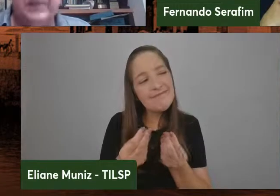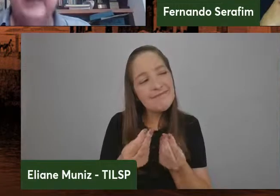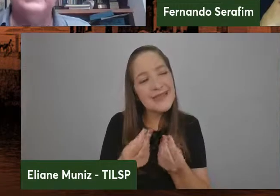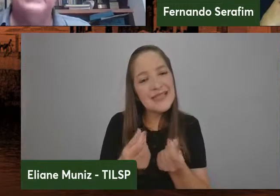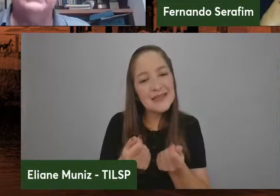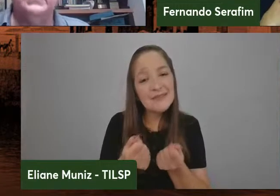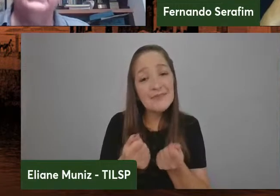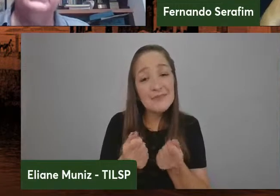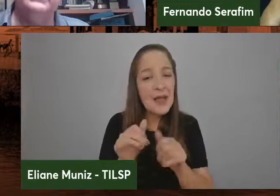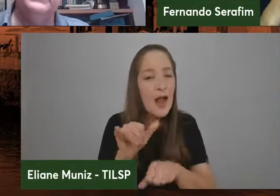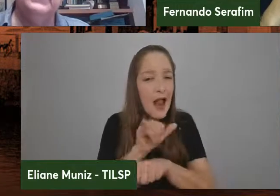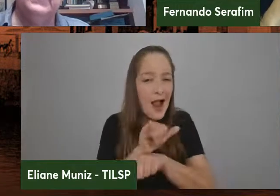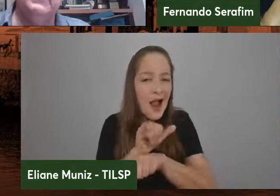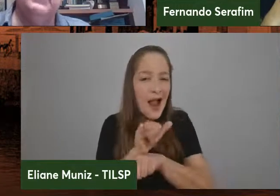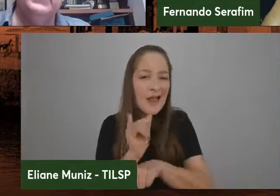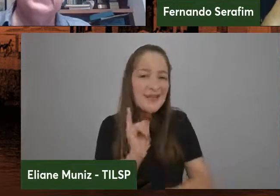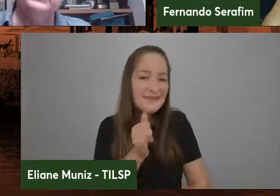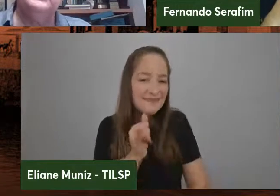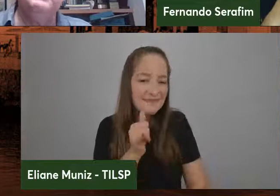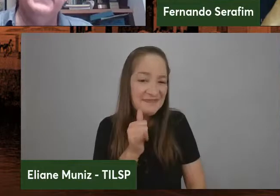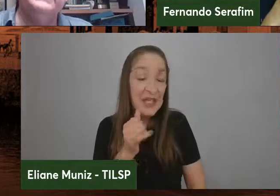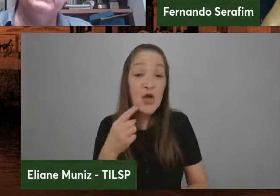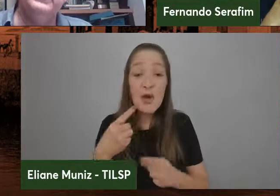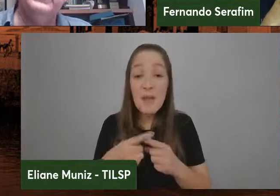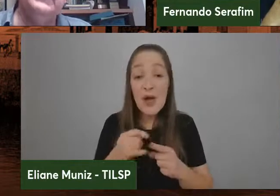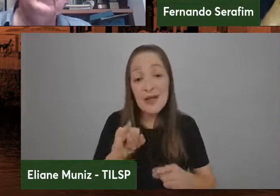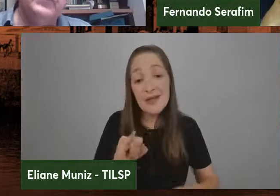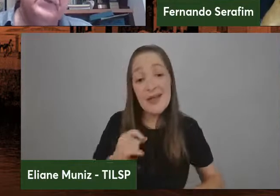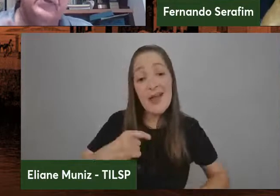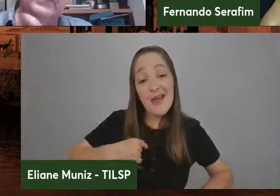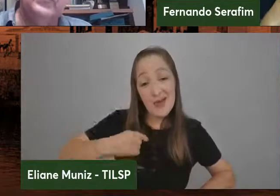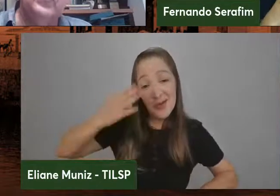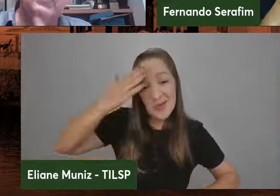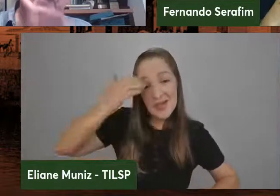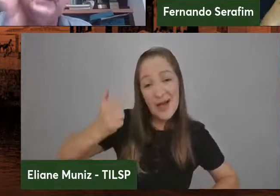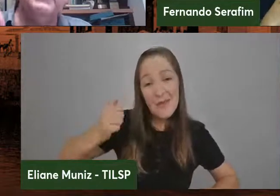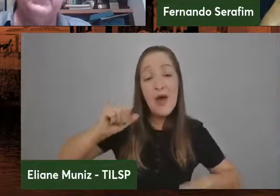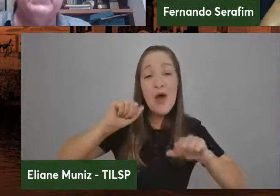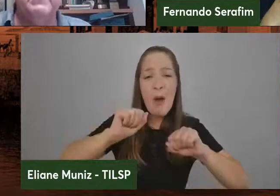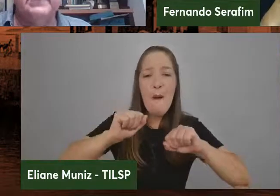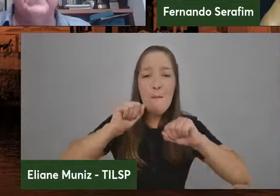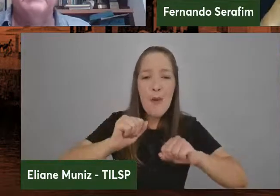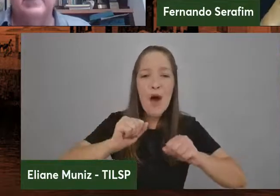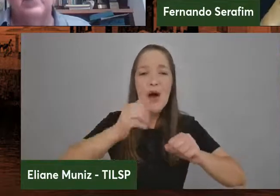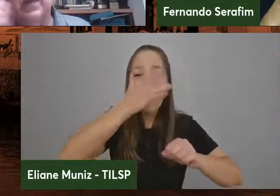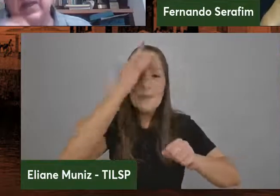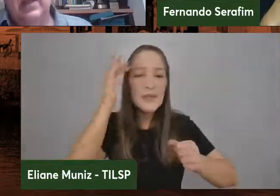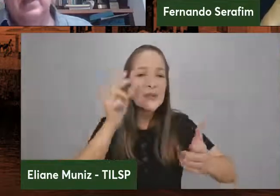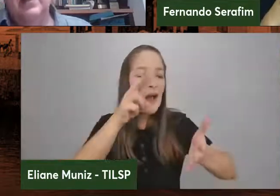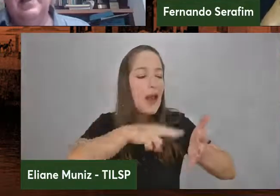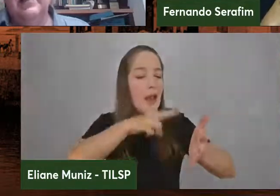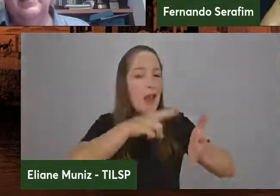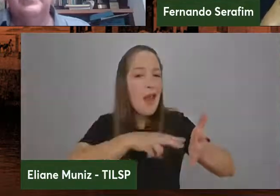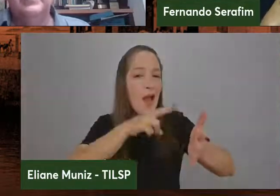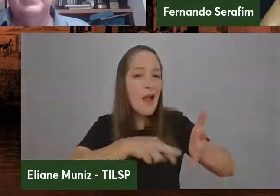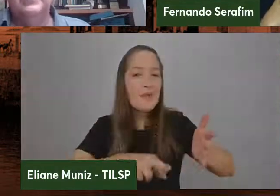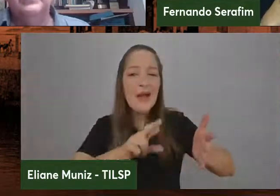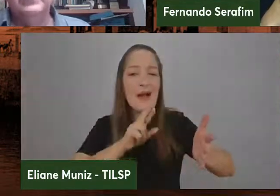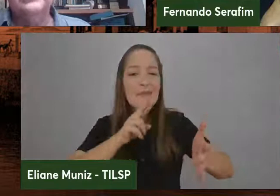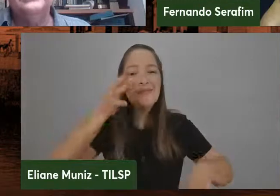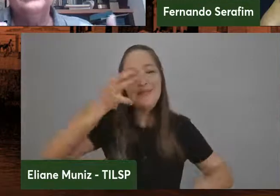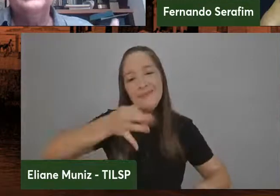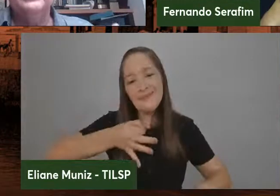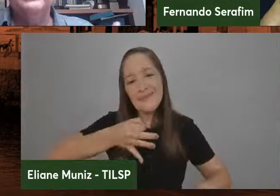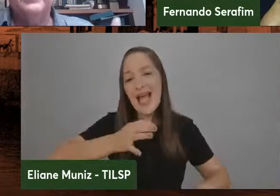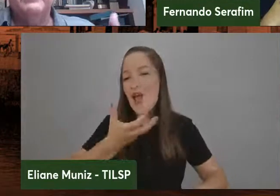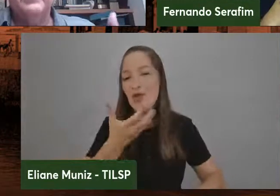foi uma estratégia narrativa. Porque se eu soubesse, eu poderia induzir o leitor a uma resposta mais cabal. Né? Eu